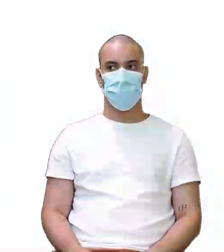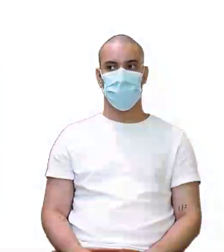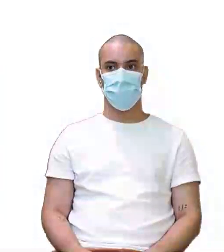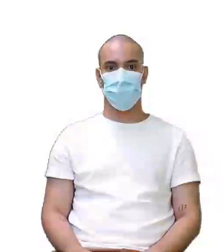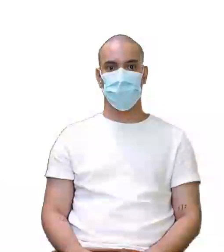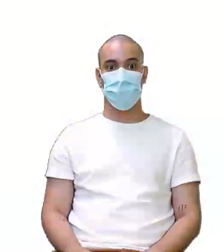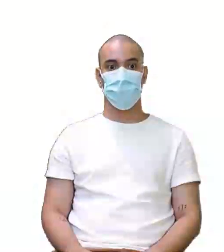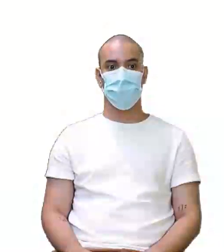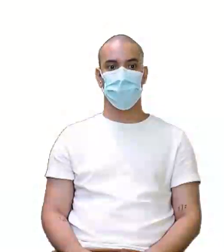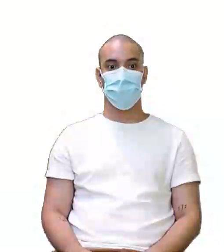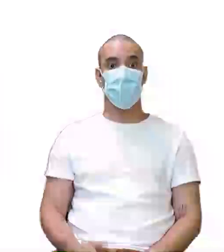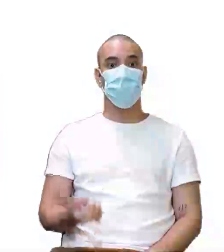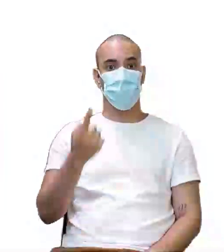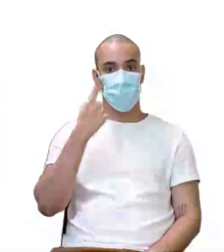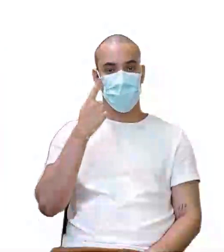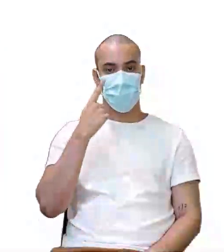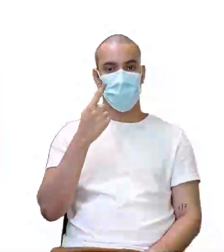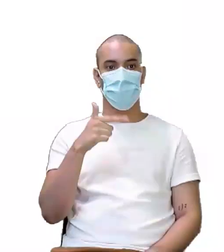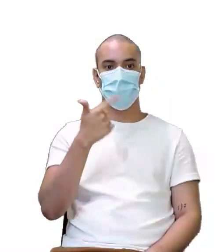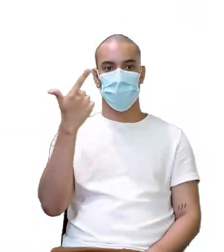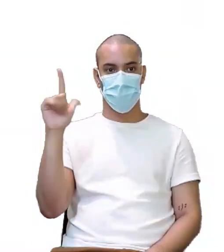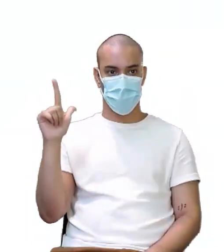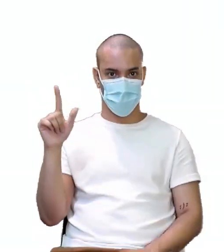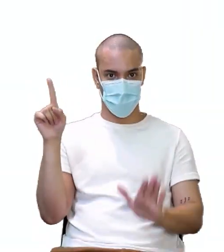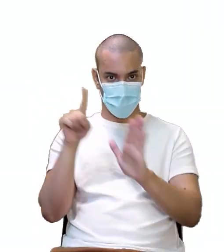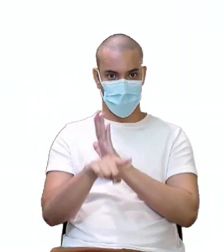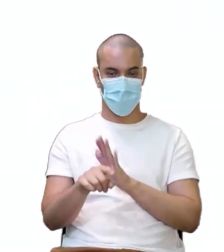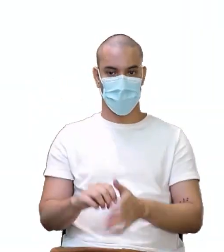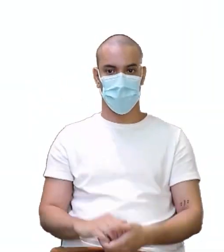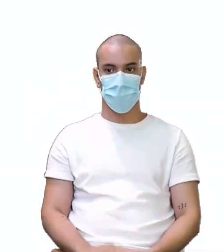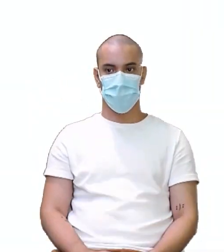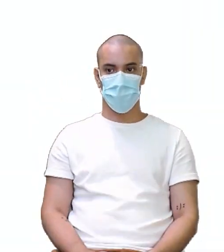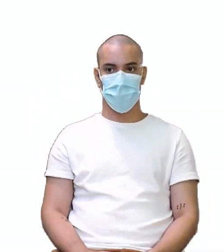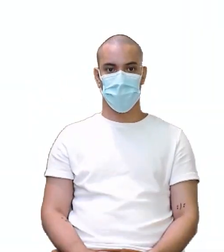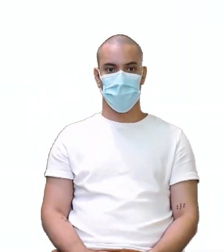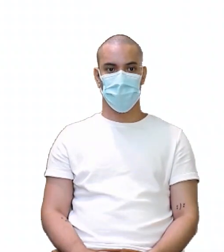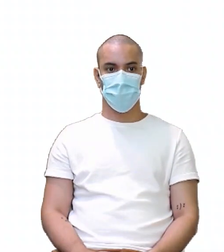Vamos lá ver qual que é a próxima questão.